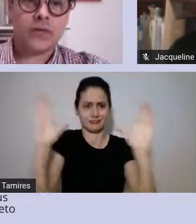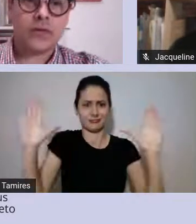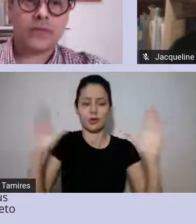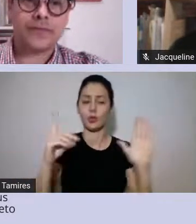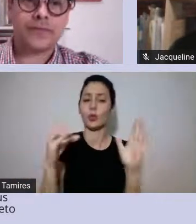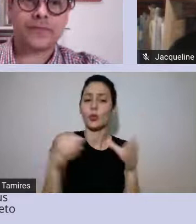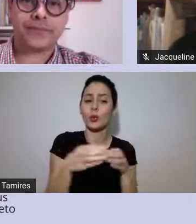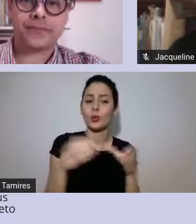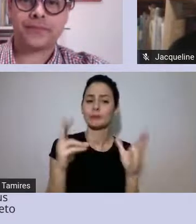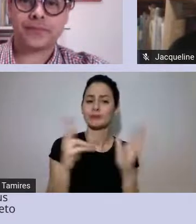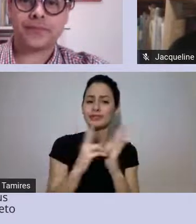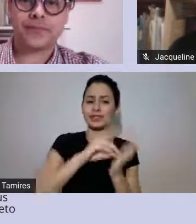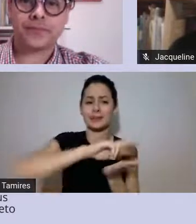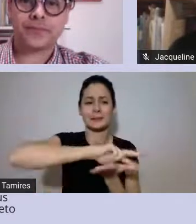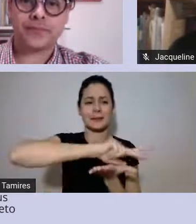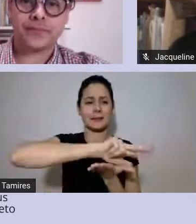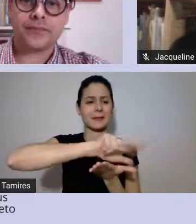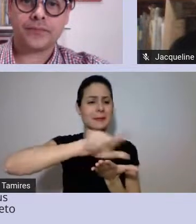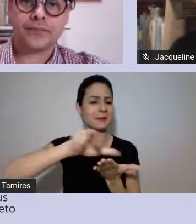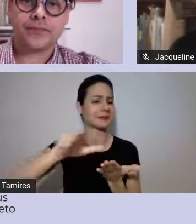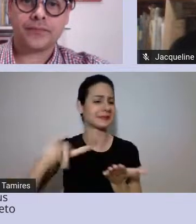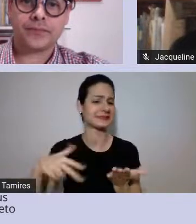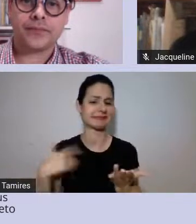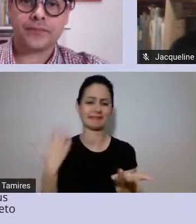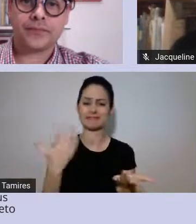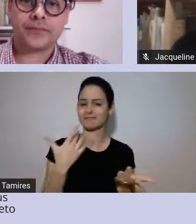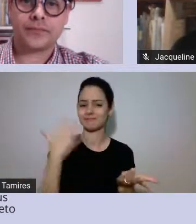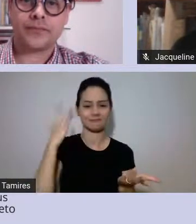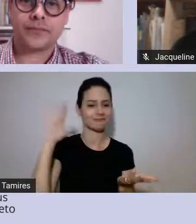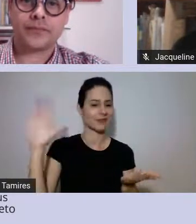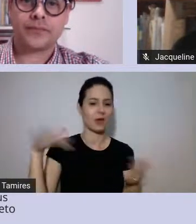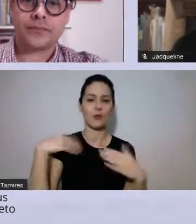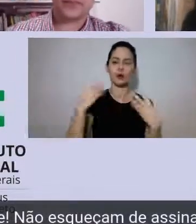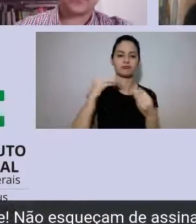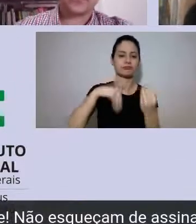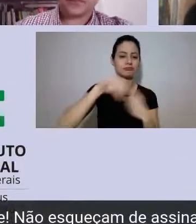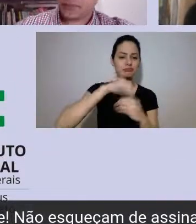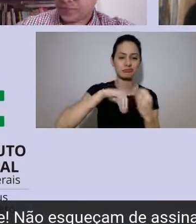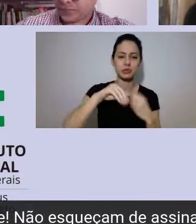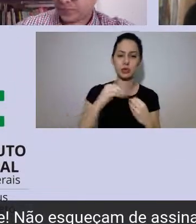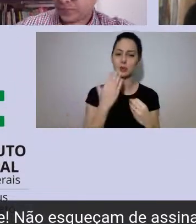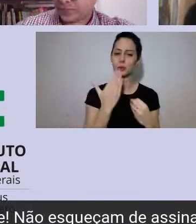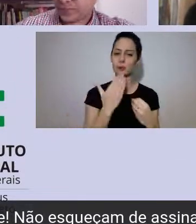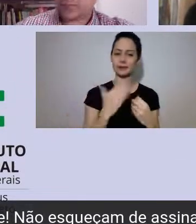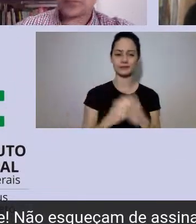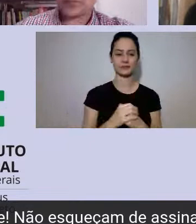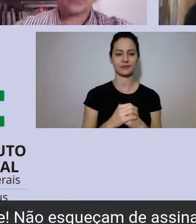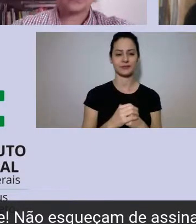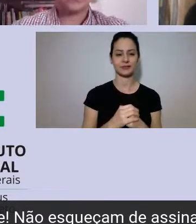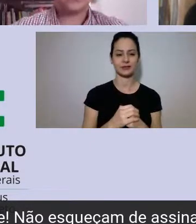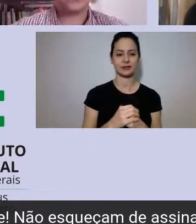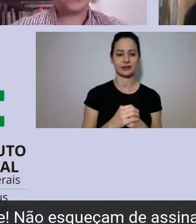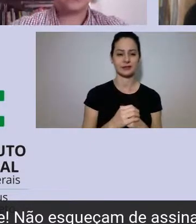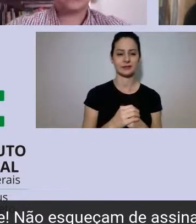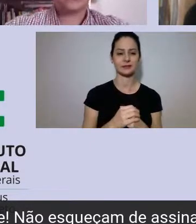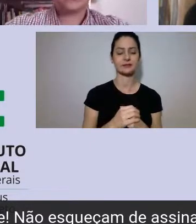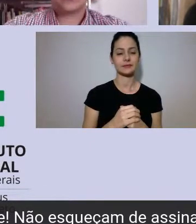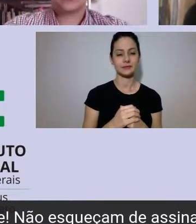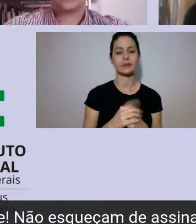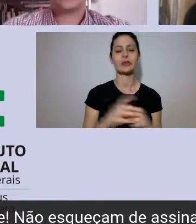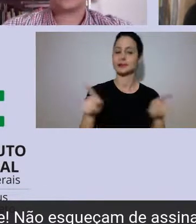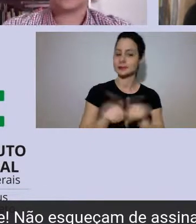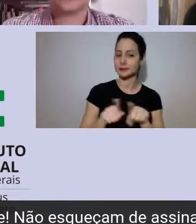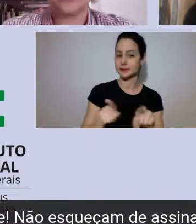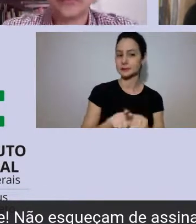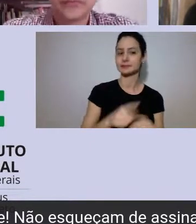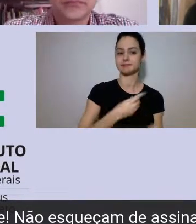são inúmeros e a gente não os reconhece, inclusive, como parte dessa república, né? Nem como habitantes